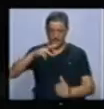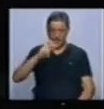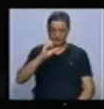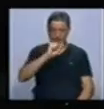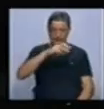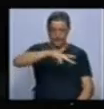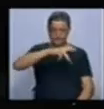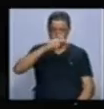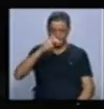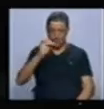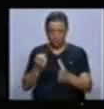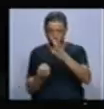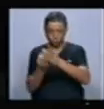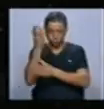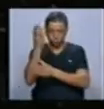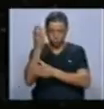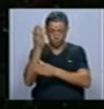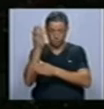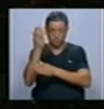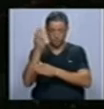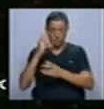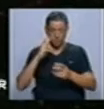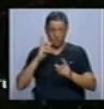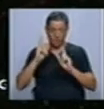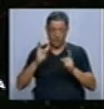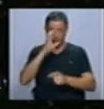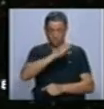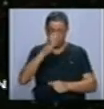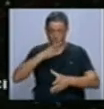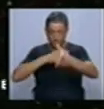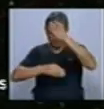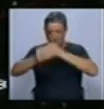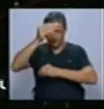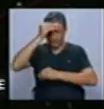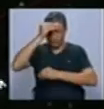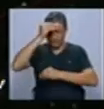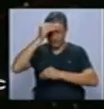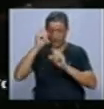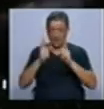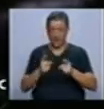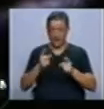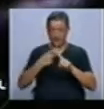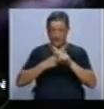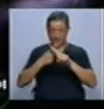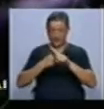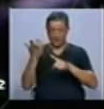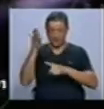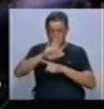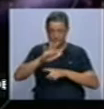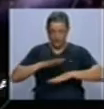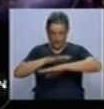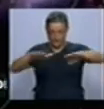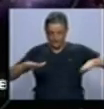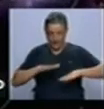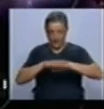à superfície. Os cientistas responsáveis por esta descoberta fazem até uma metáfora muito curiosa. É exatamente o mesmo que nos acontece, por exemplo, quando estamos na praia